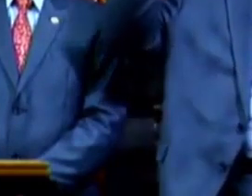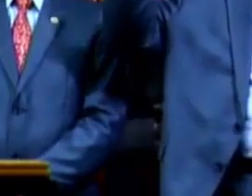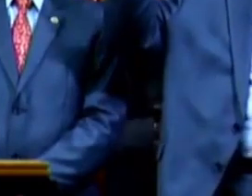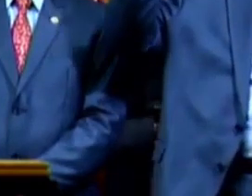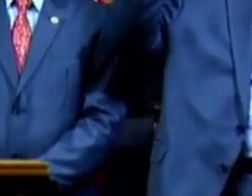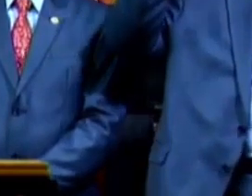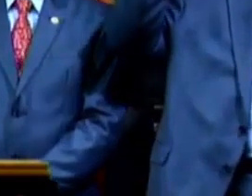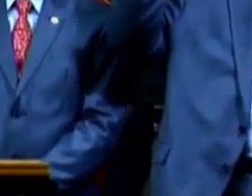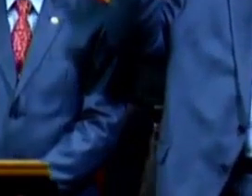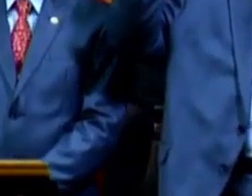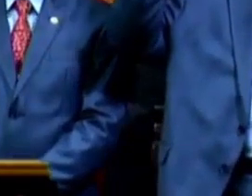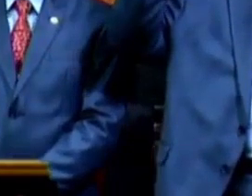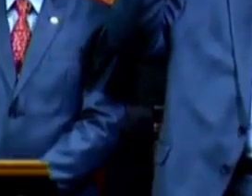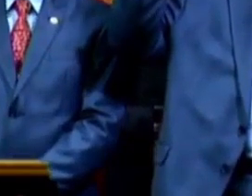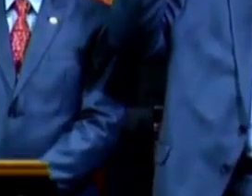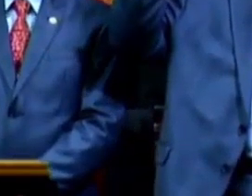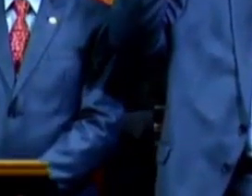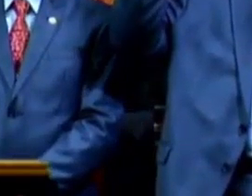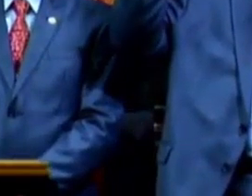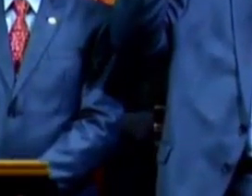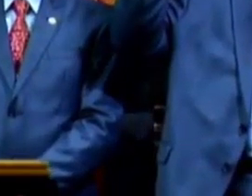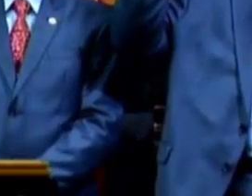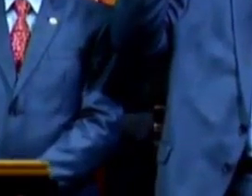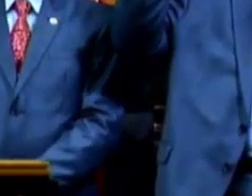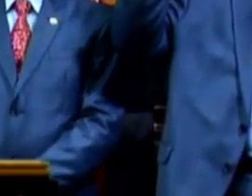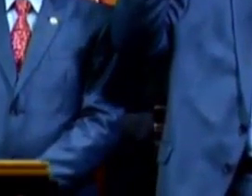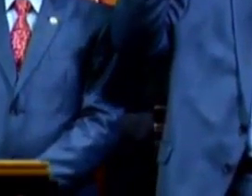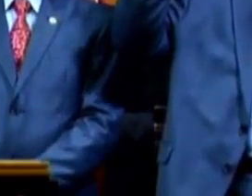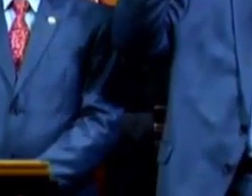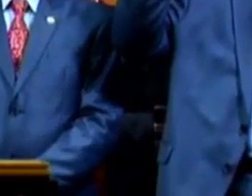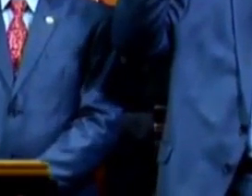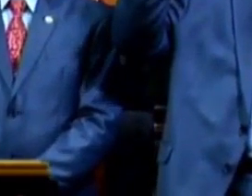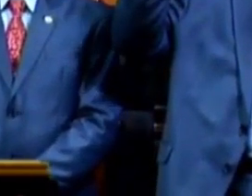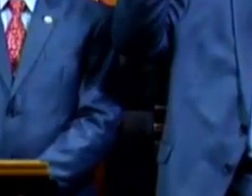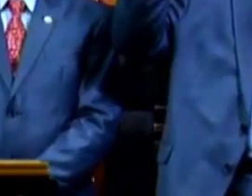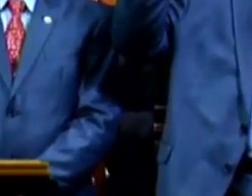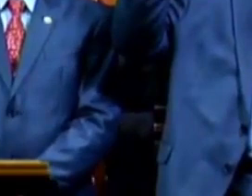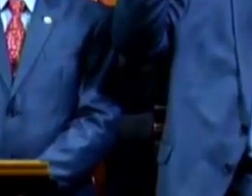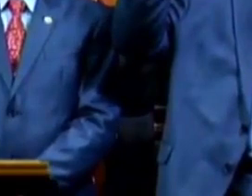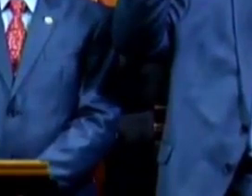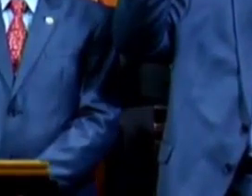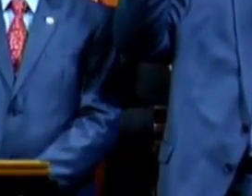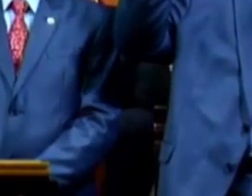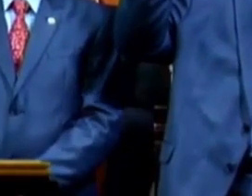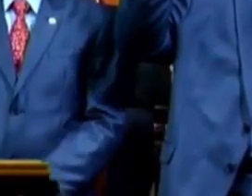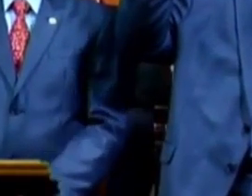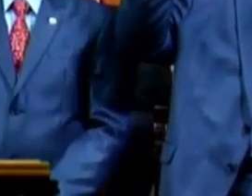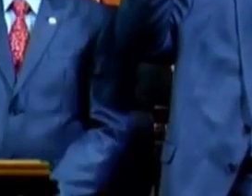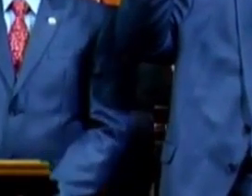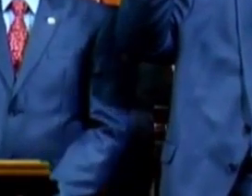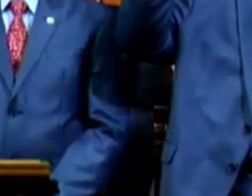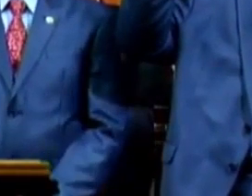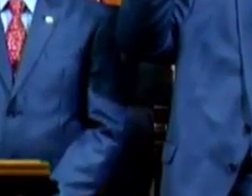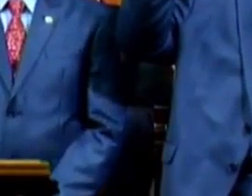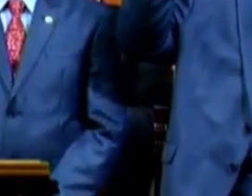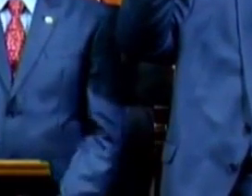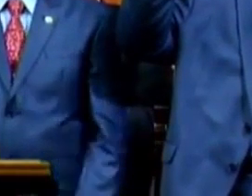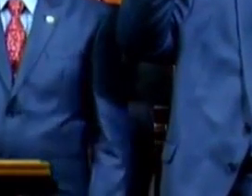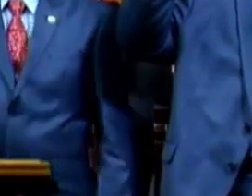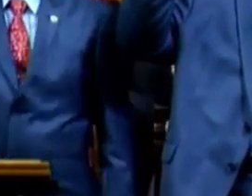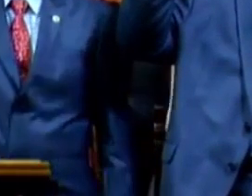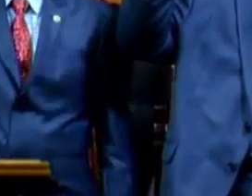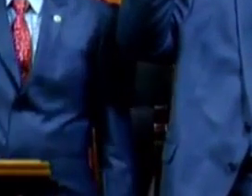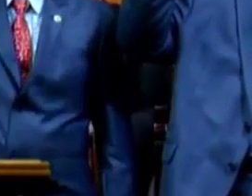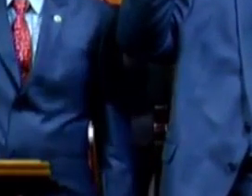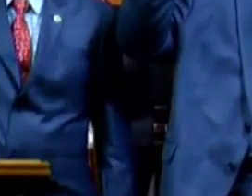sentir cheiro de chuva de novo? Só quem reconhece, levante a mão direita ao céu.